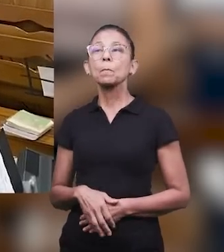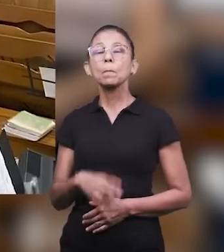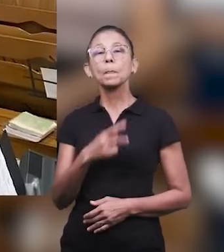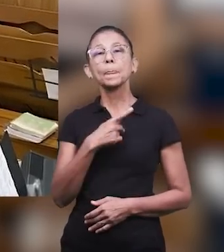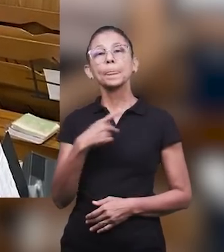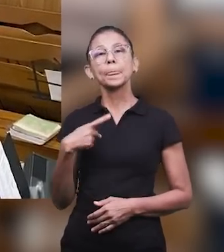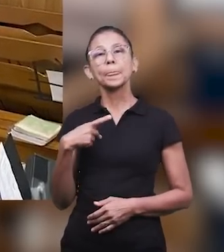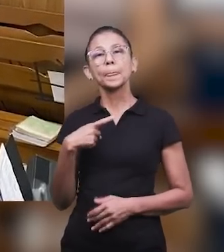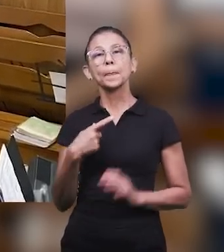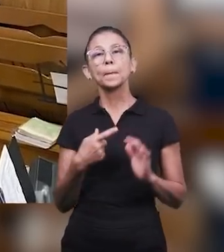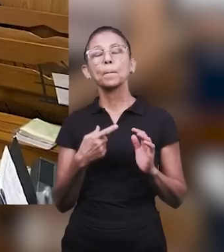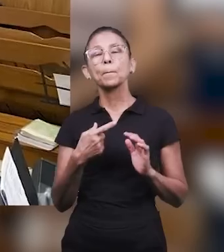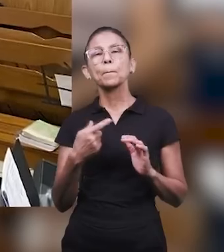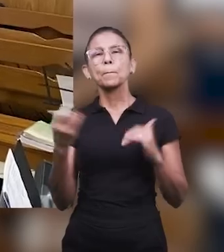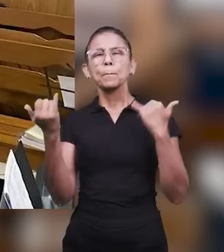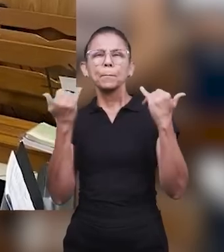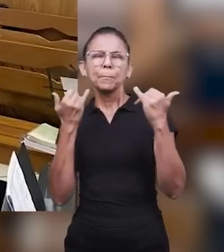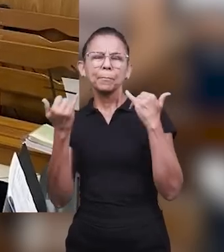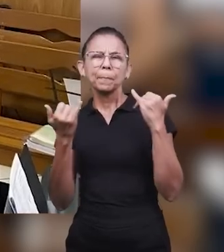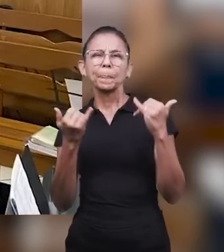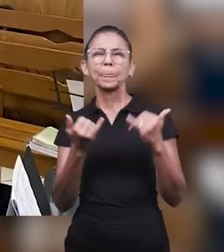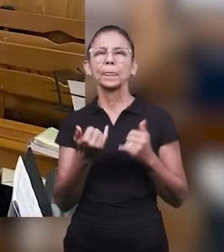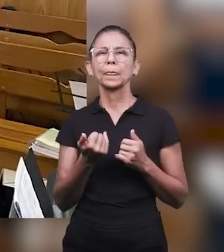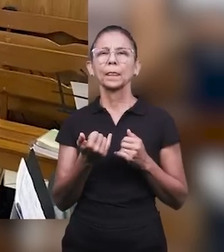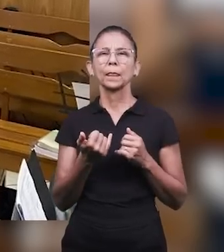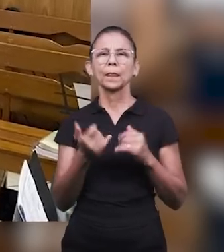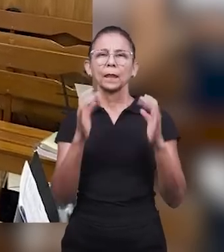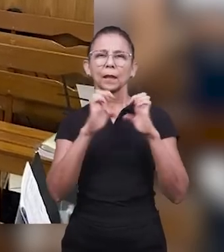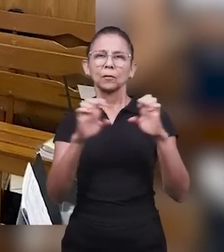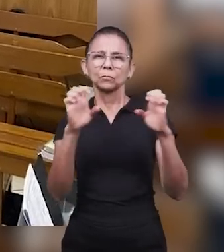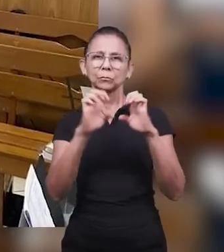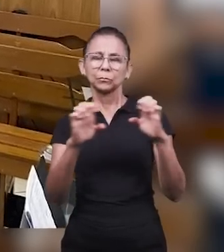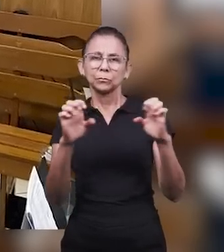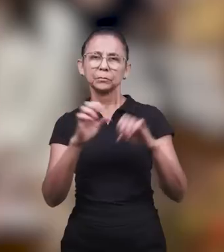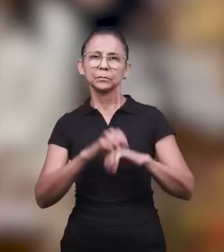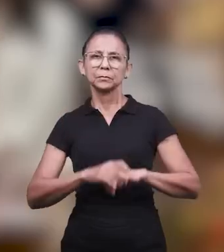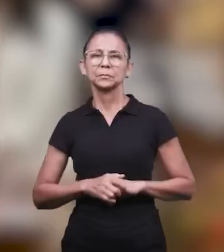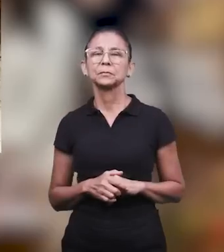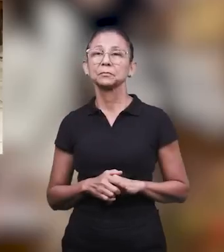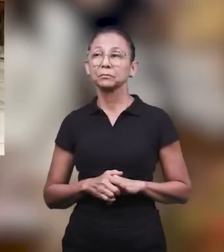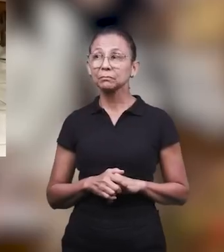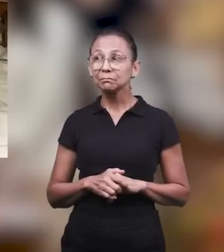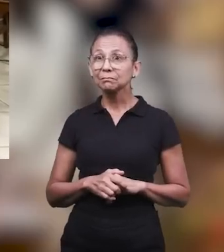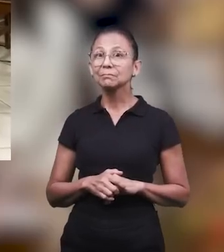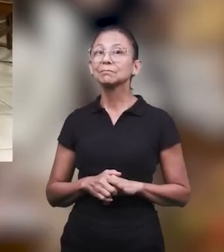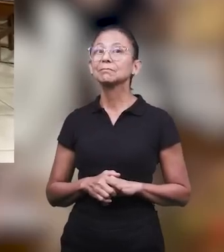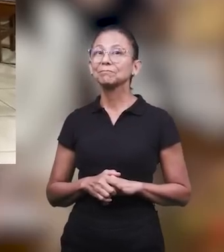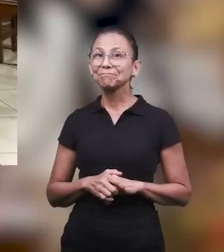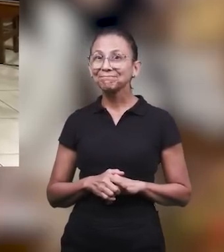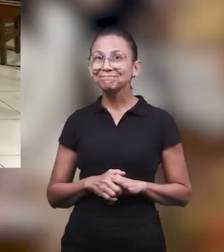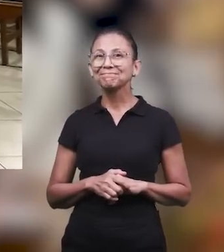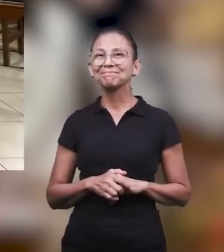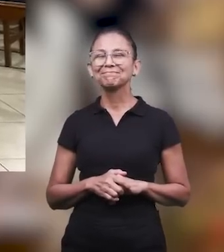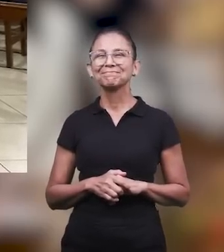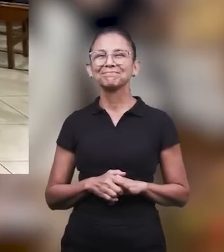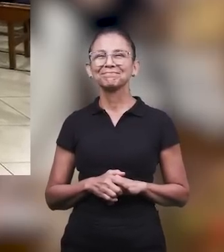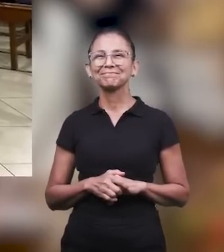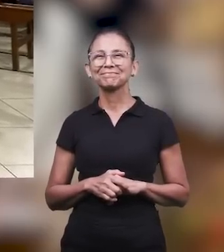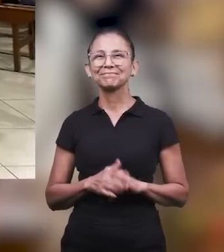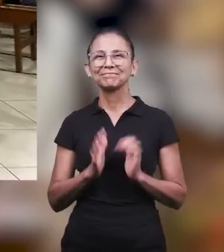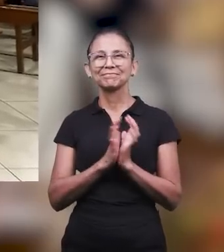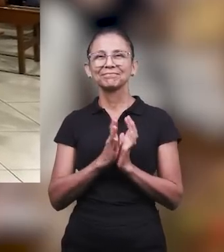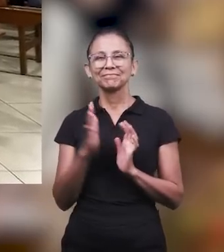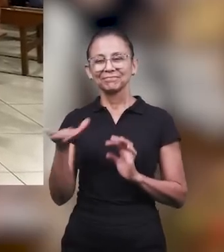sobre a evangelização de crianças na igreja de Madrid. Uma grande bênção essa evangelização de